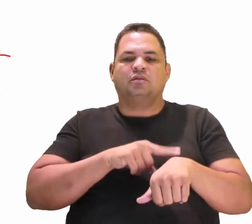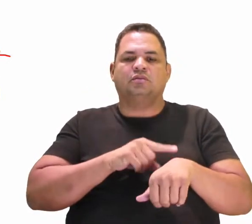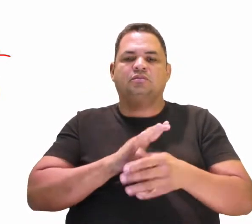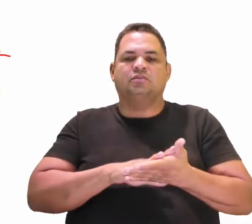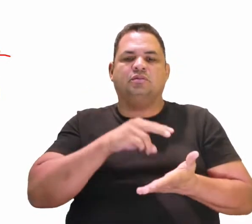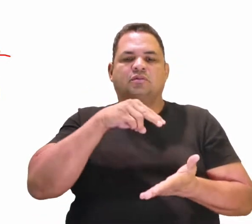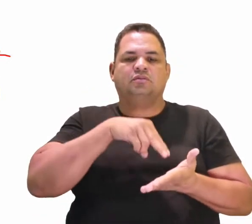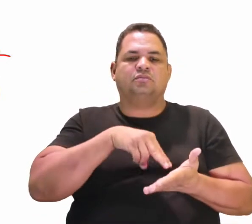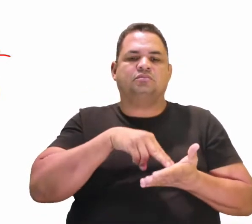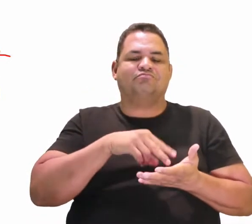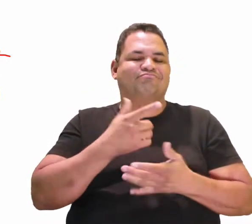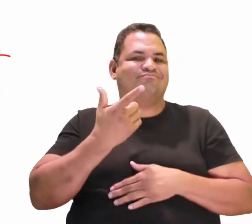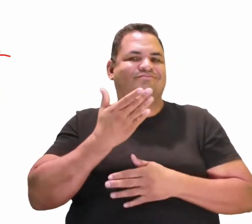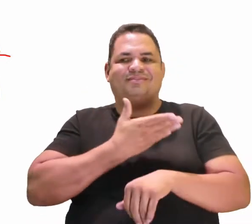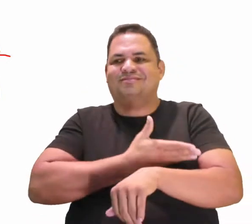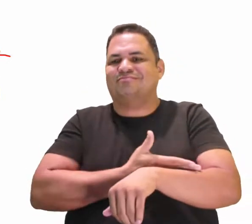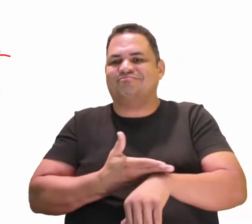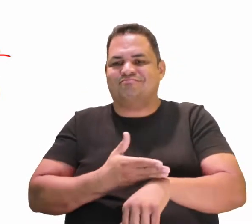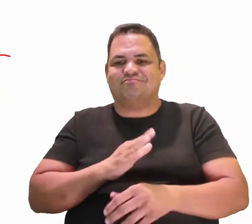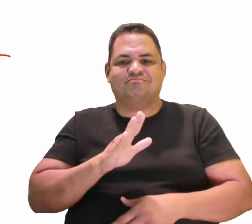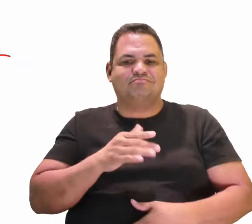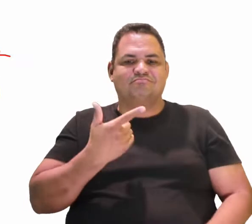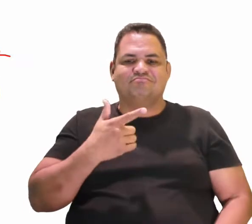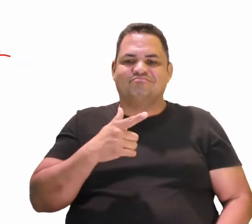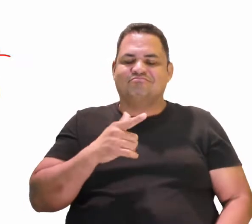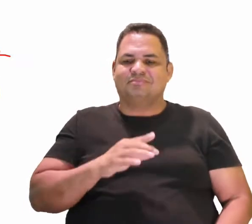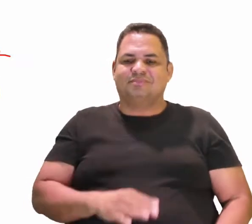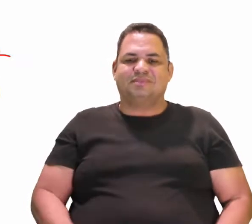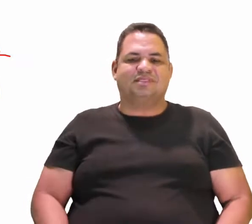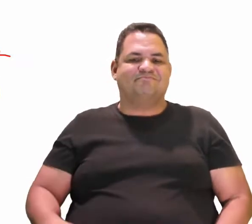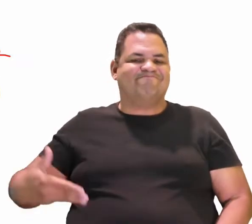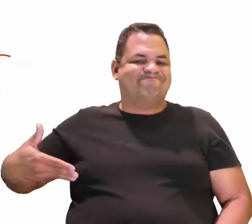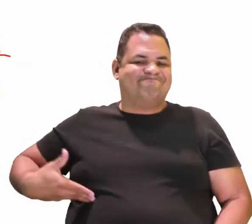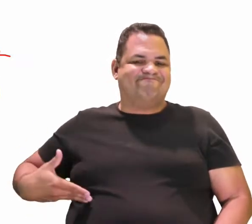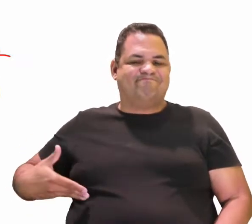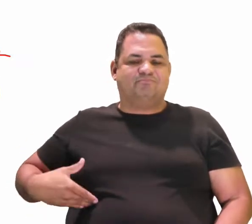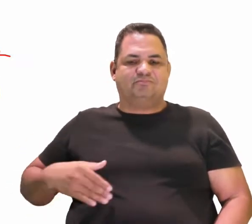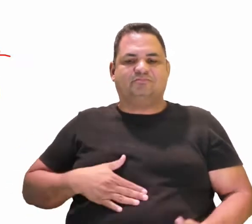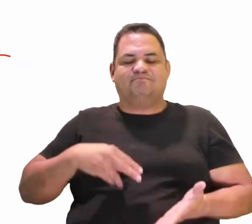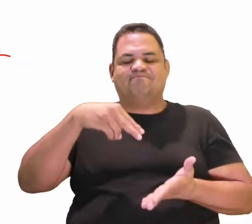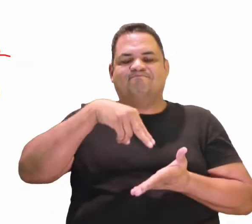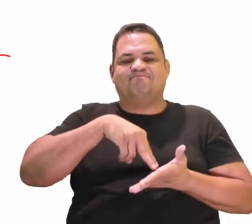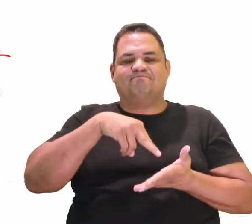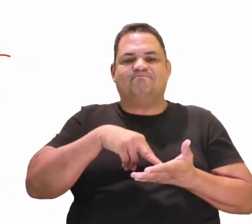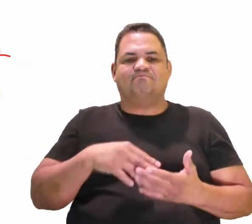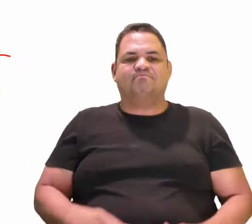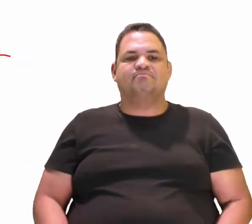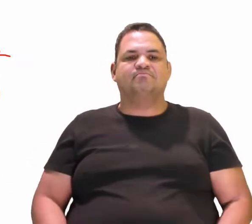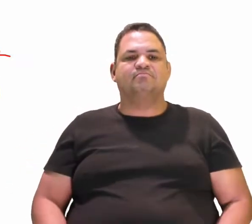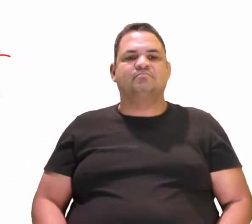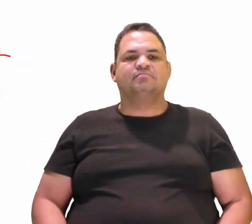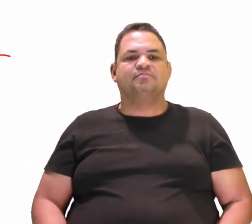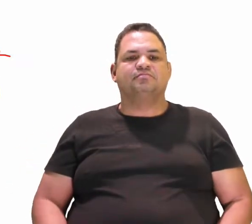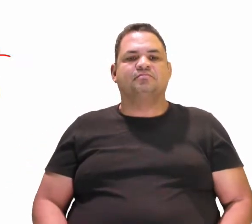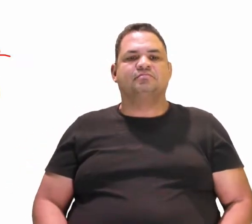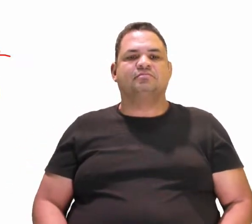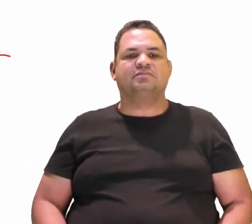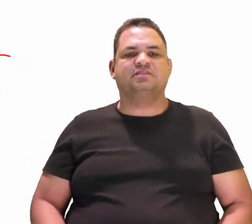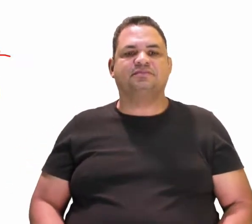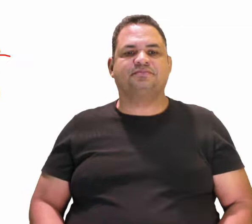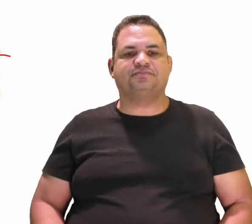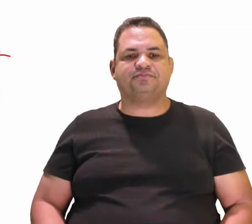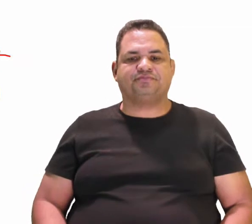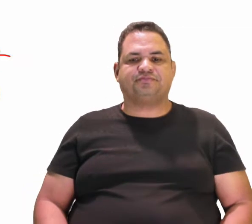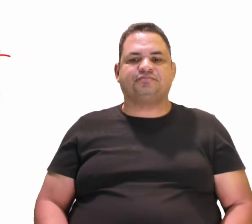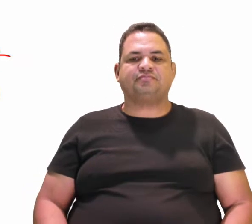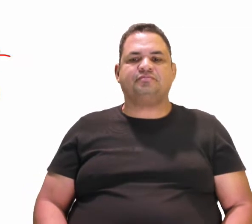manhã, eu não costumo tomar, eu não costumo ter fome de manhã, né? Desta fome para tomar um café da manhã bem reforçado.